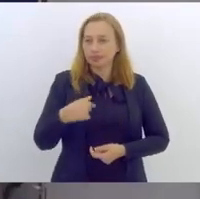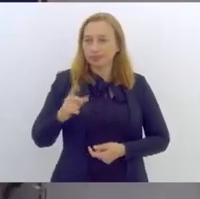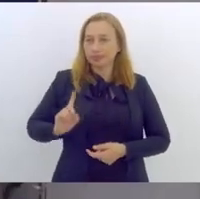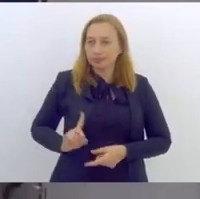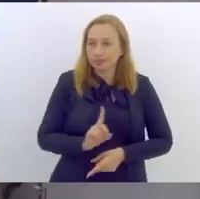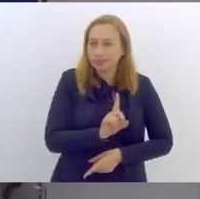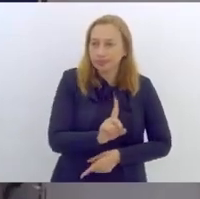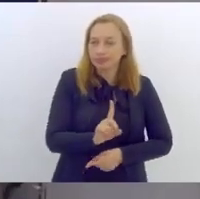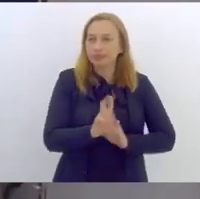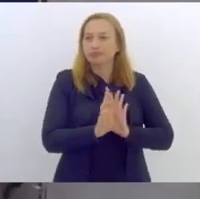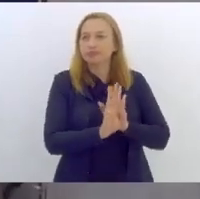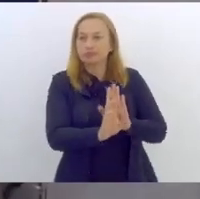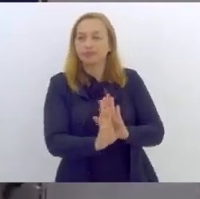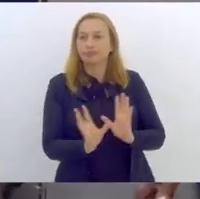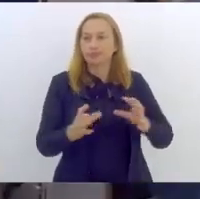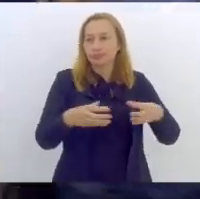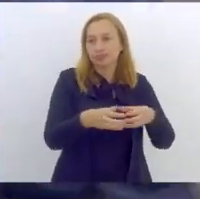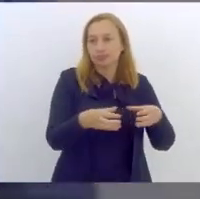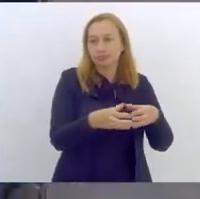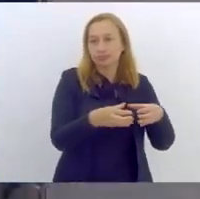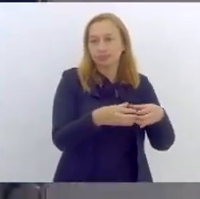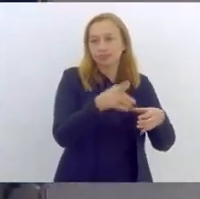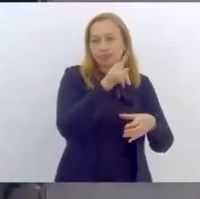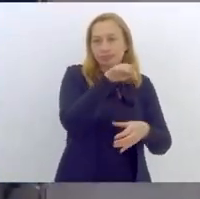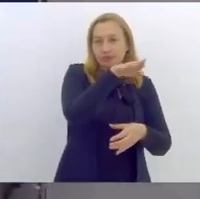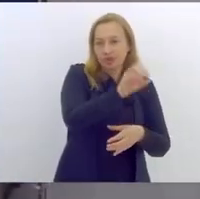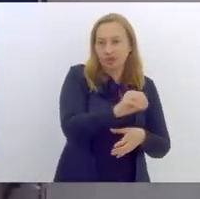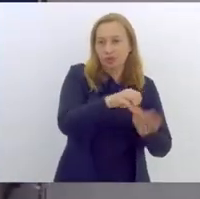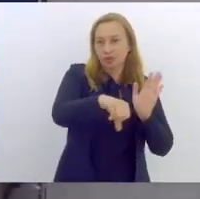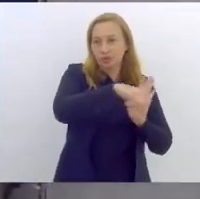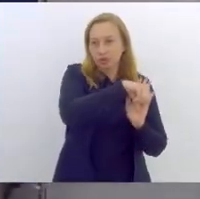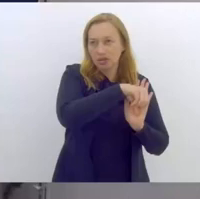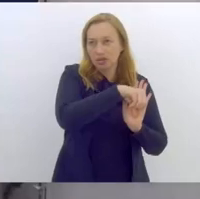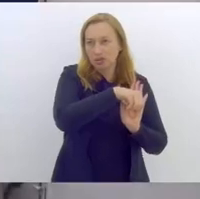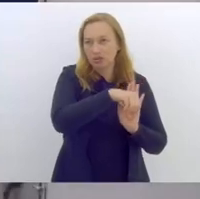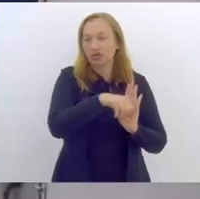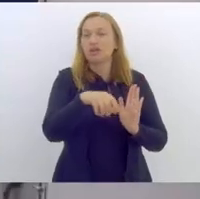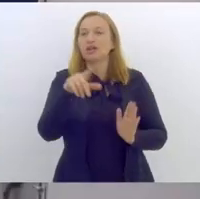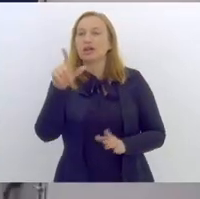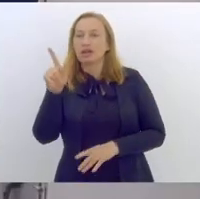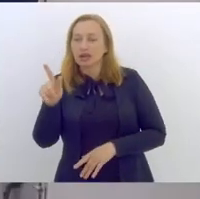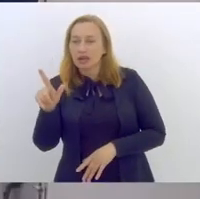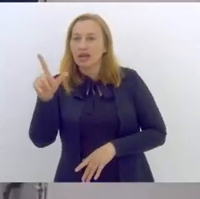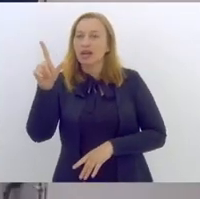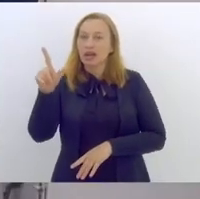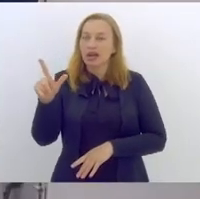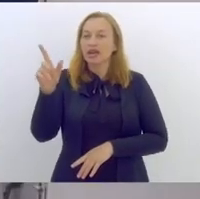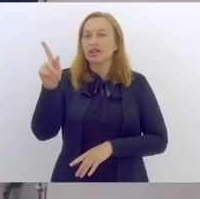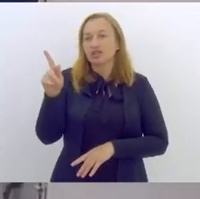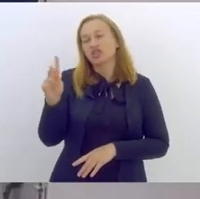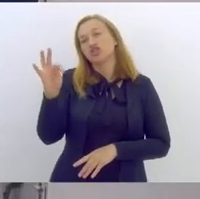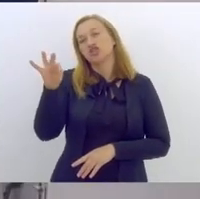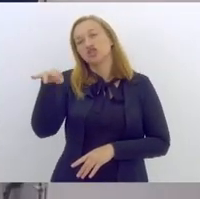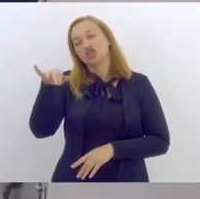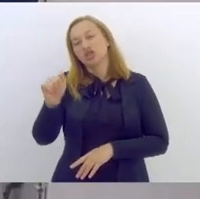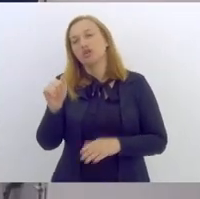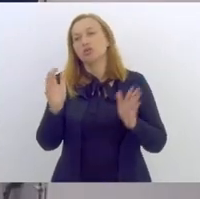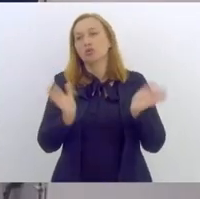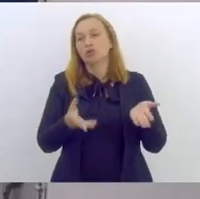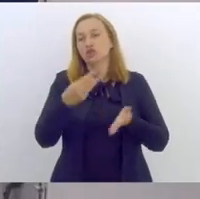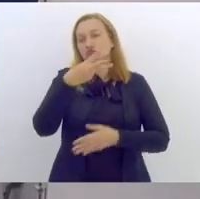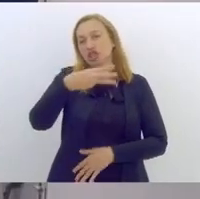a comissão tanto de peritos criminais e peritos legistas hoje nós somos